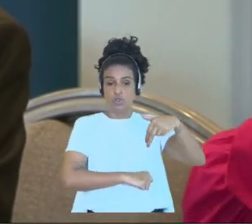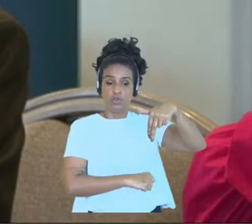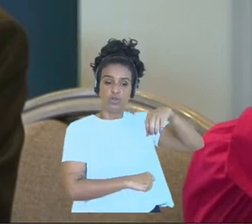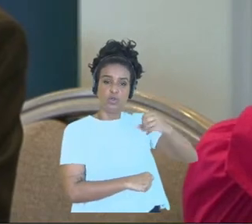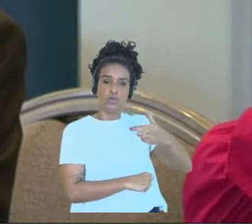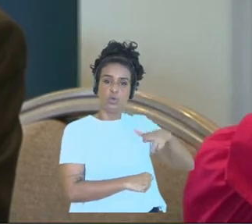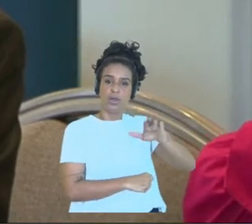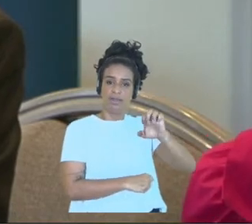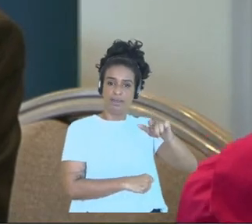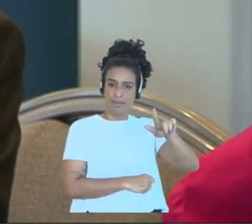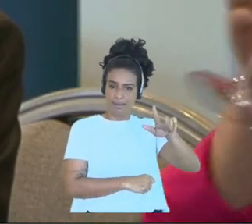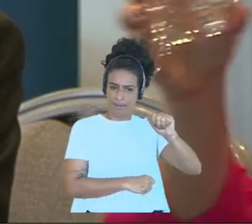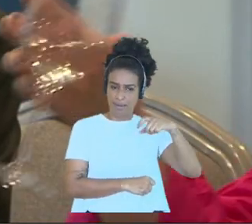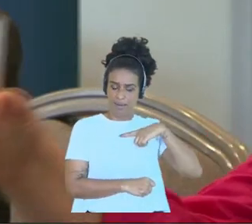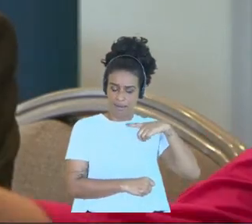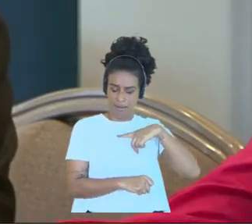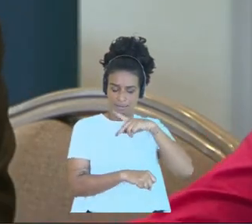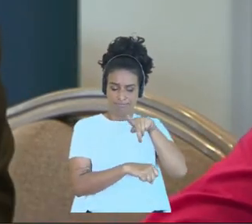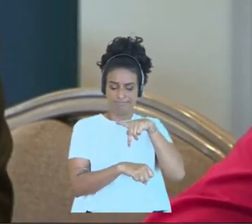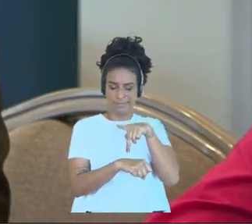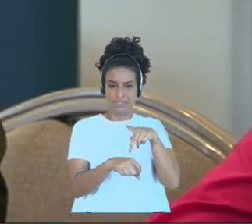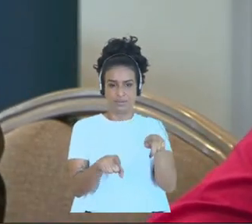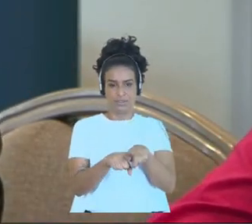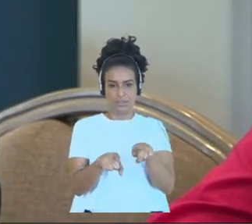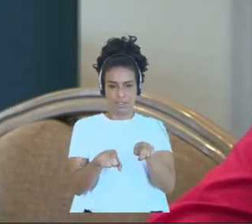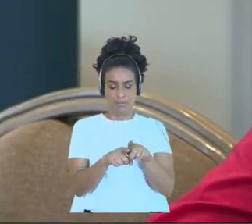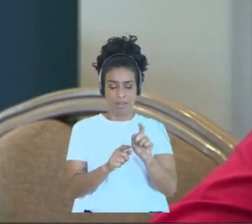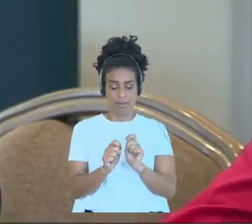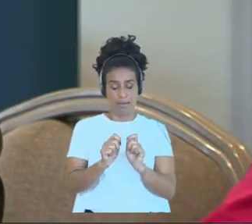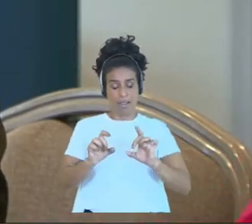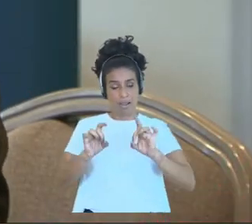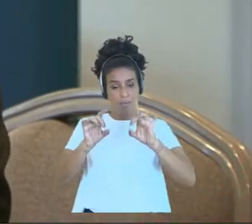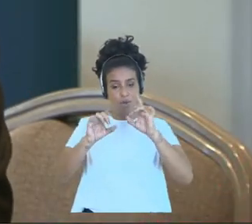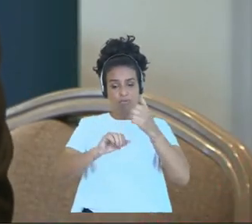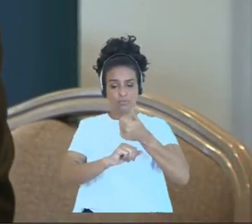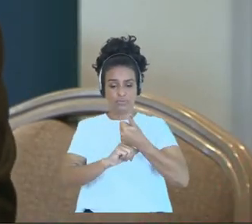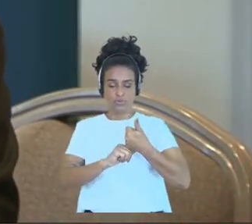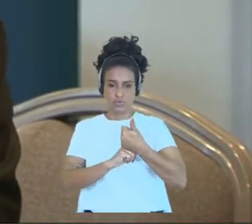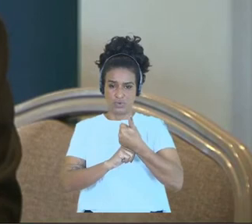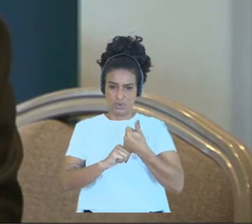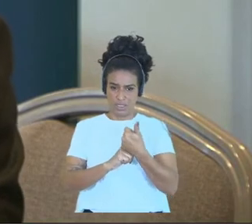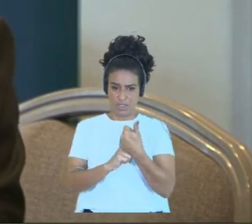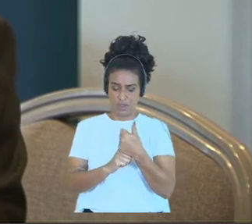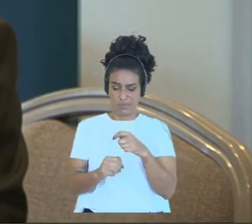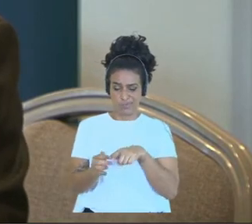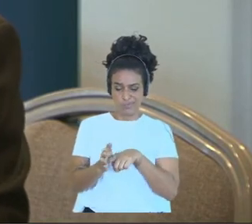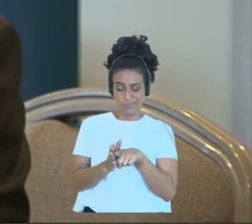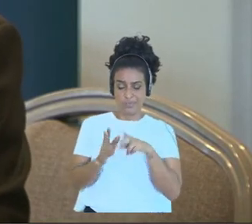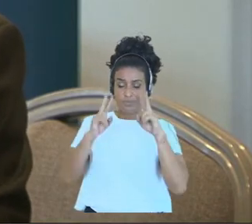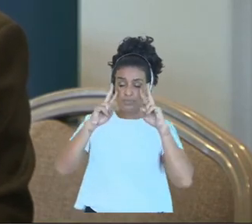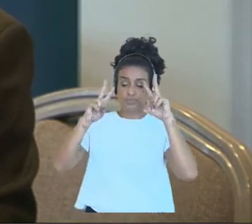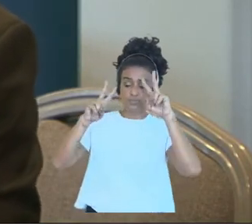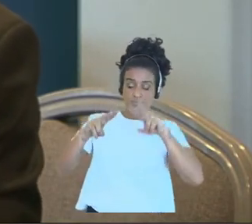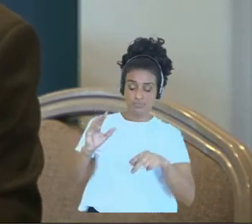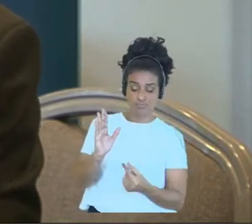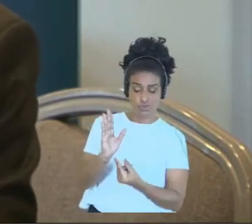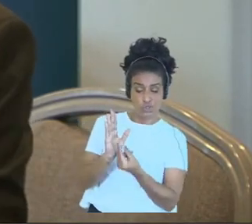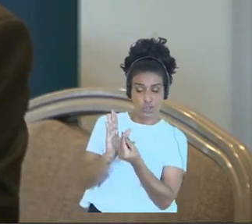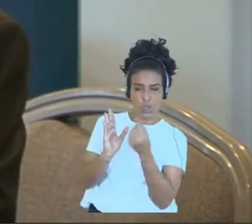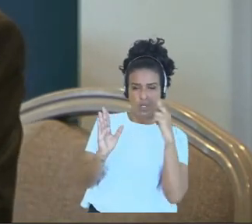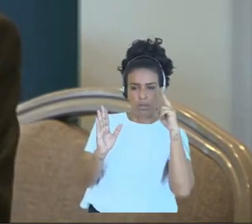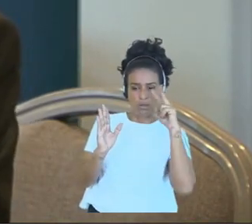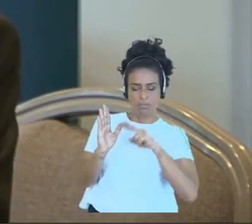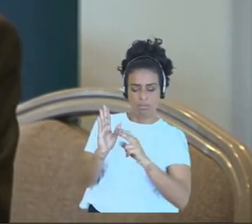sênior, especialista em finanças públicas na Tendências Consultoria. Está de certo olhando no orçamento, as tendências